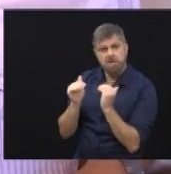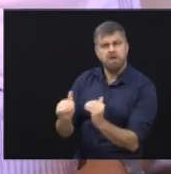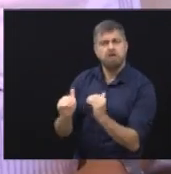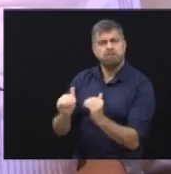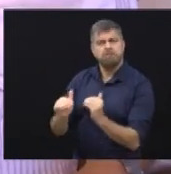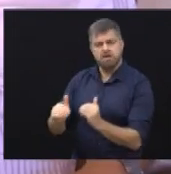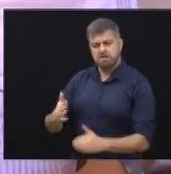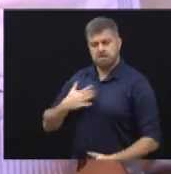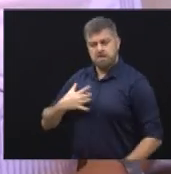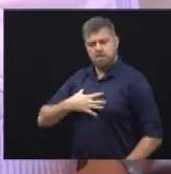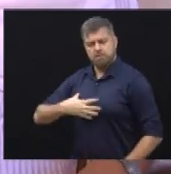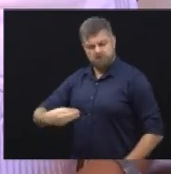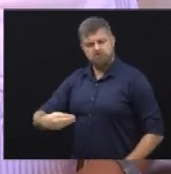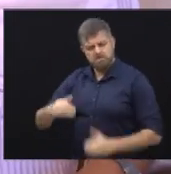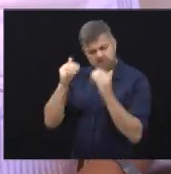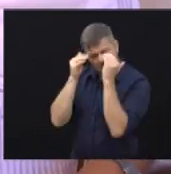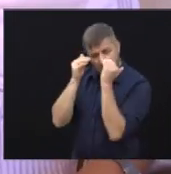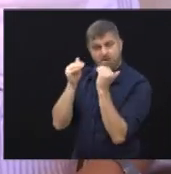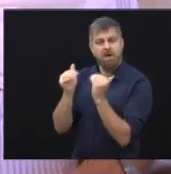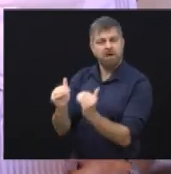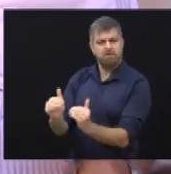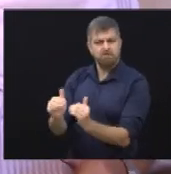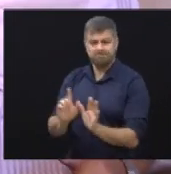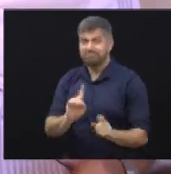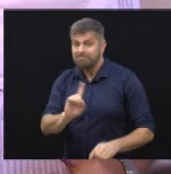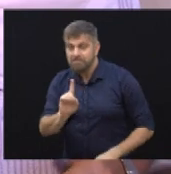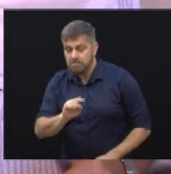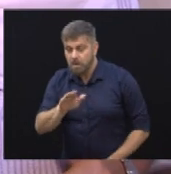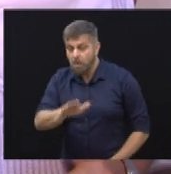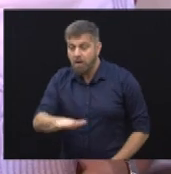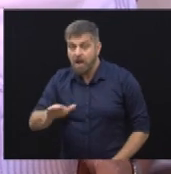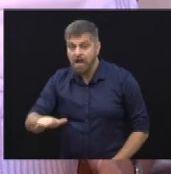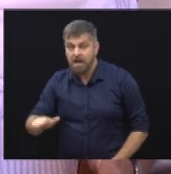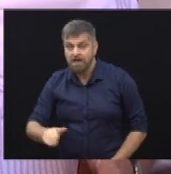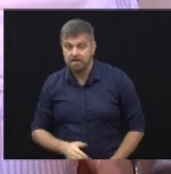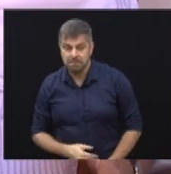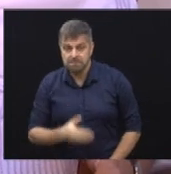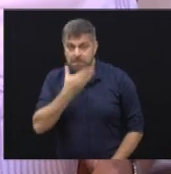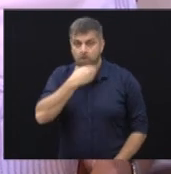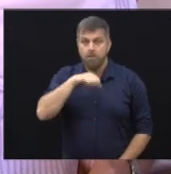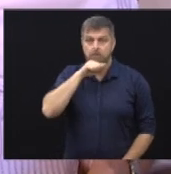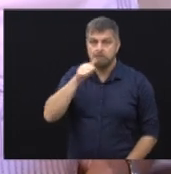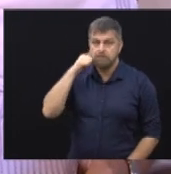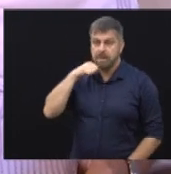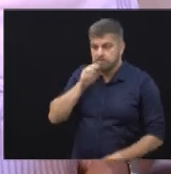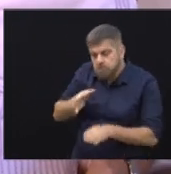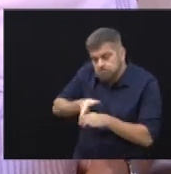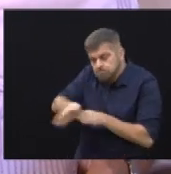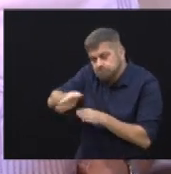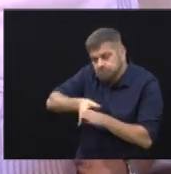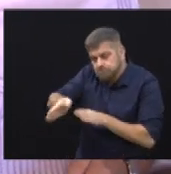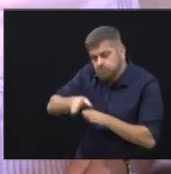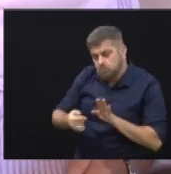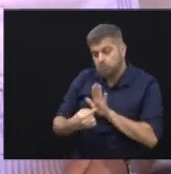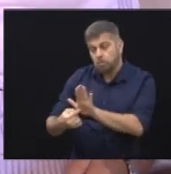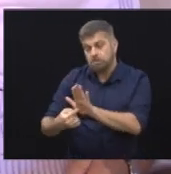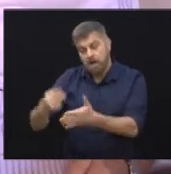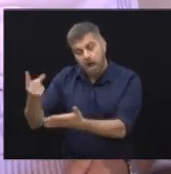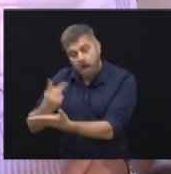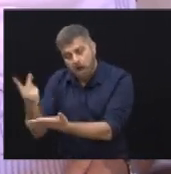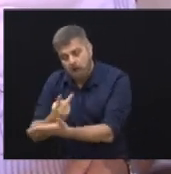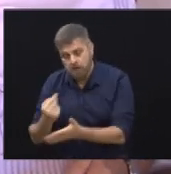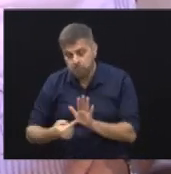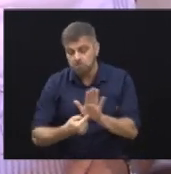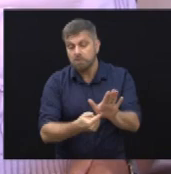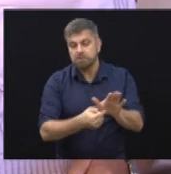respeitando a individualidade da criança. Só que criança, ela precisa do adulto para poder dizer para ela o que é certo e o que é errado.